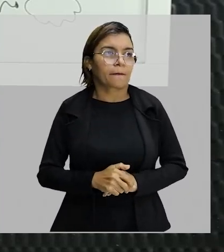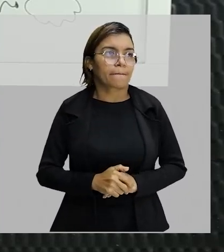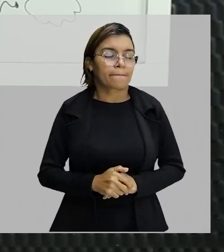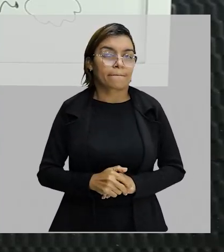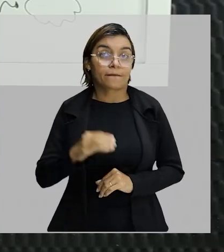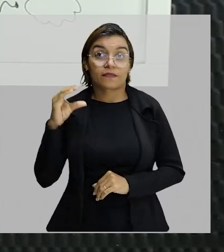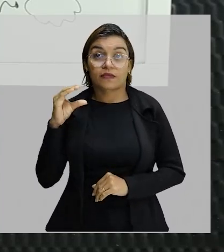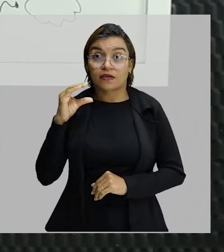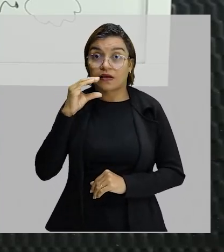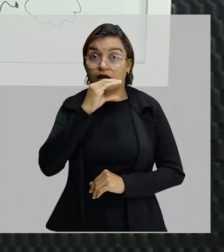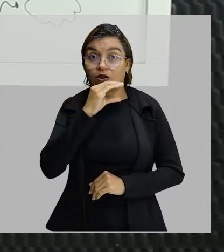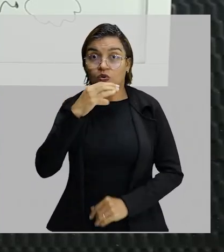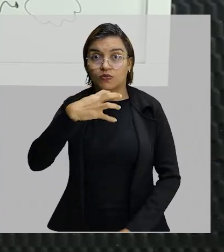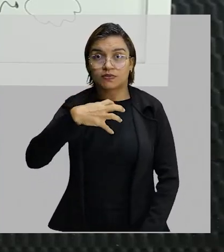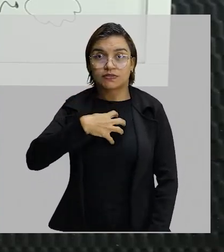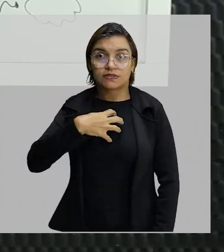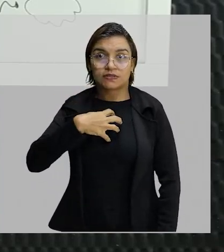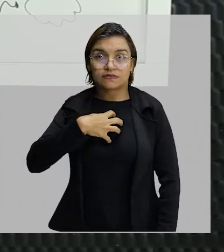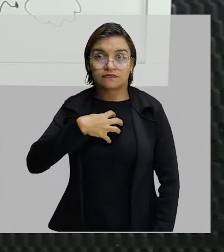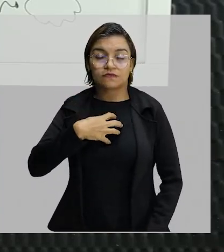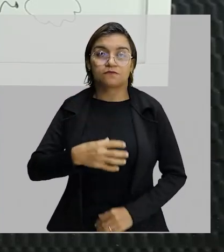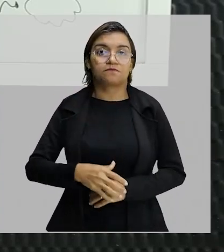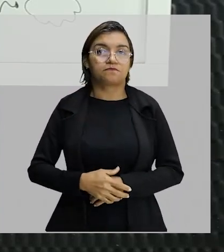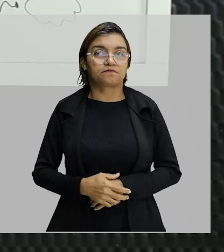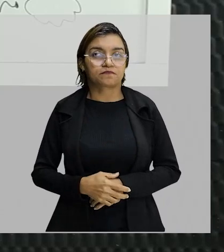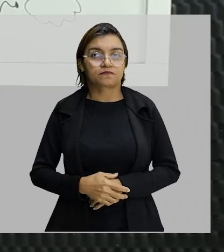de calor sensível,